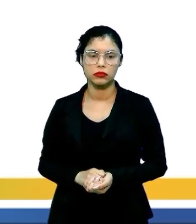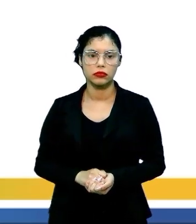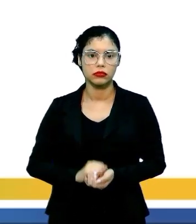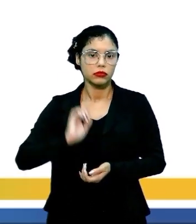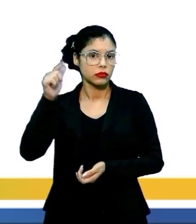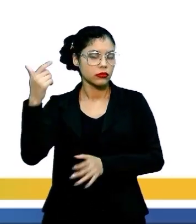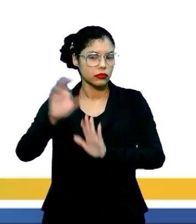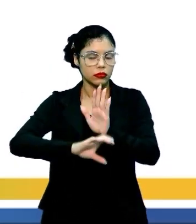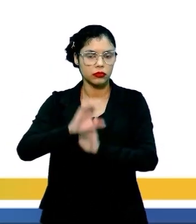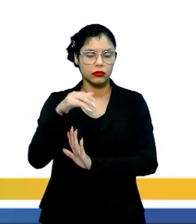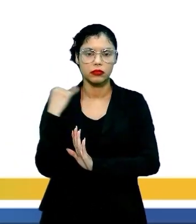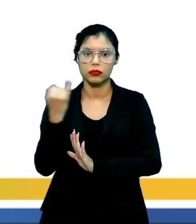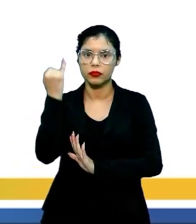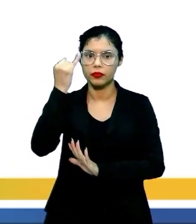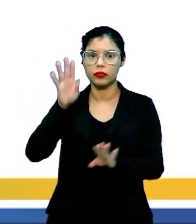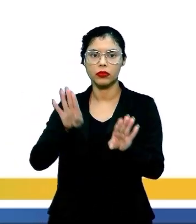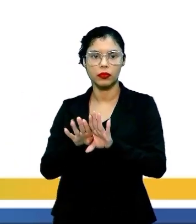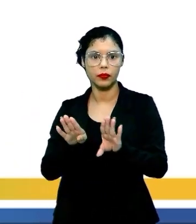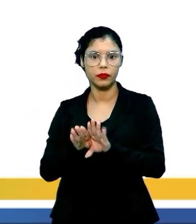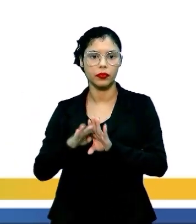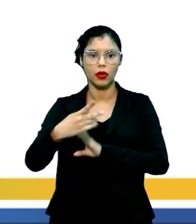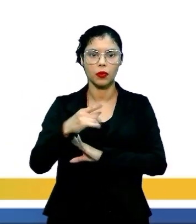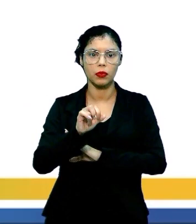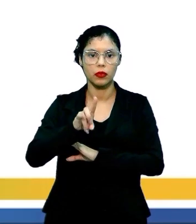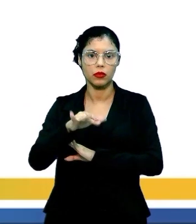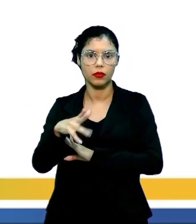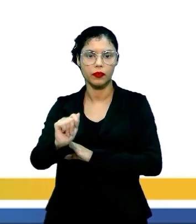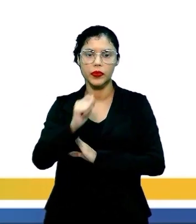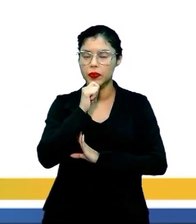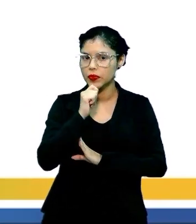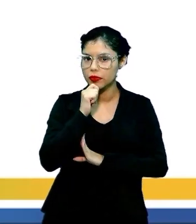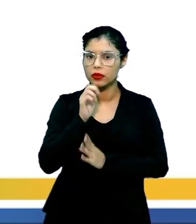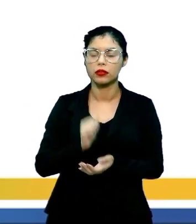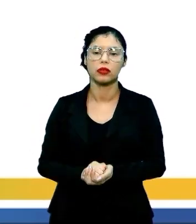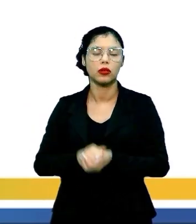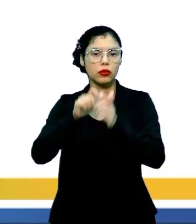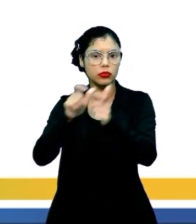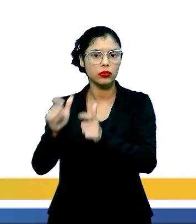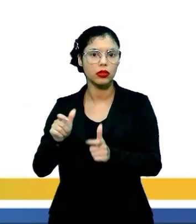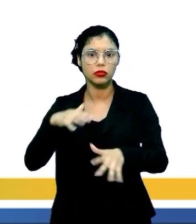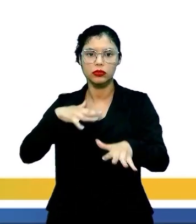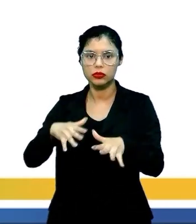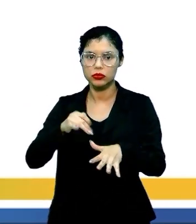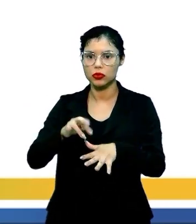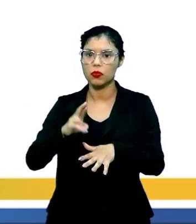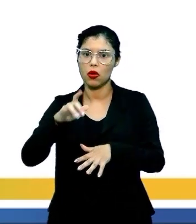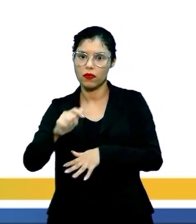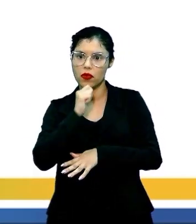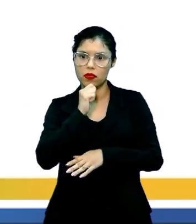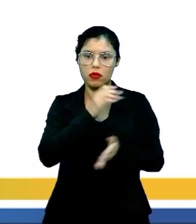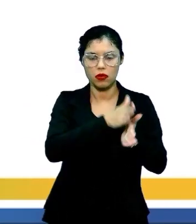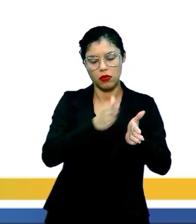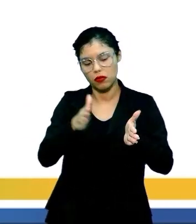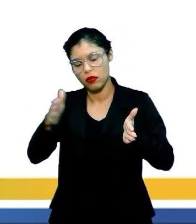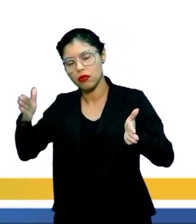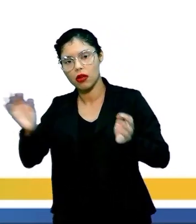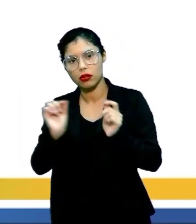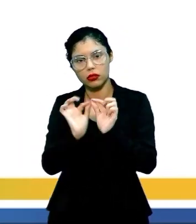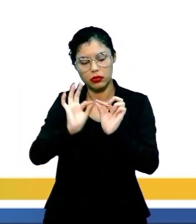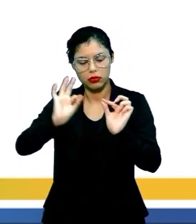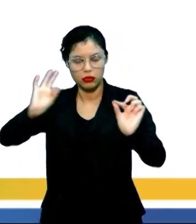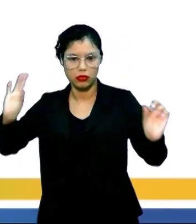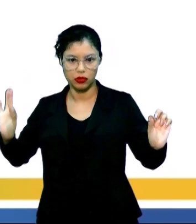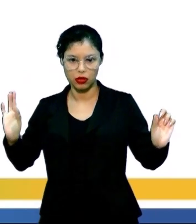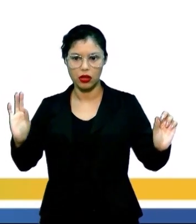Um outro conceito muito importante é o conceito de posição. A posição é a localização do móvel nessa trajetória, que é medida em relação ao